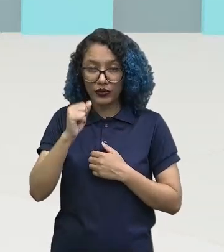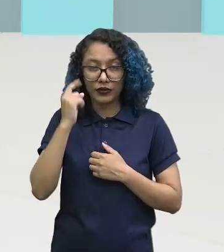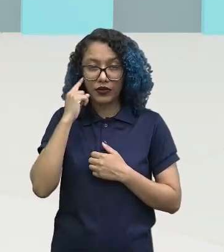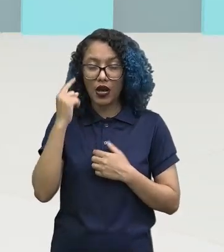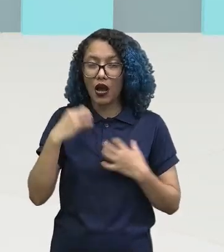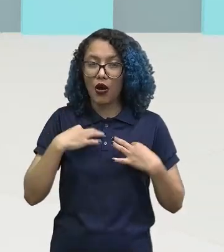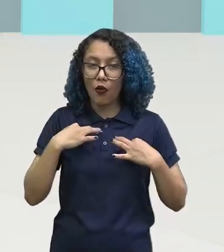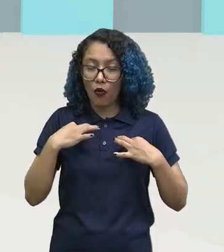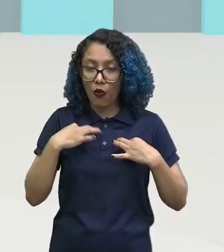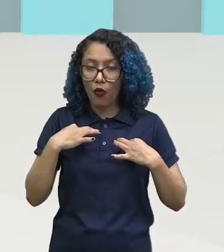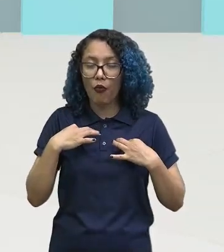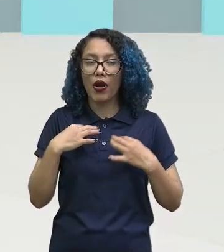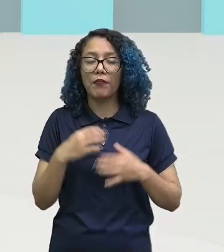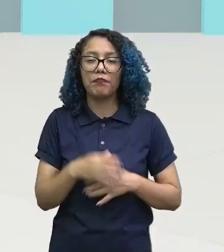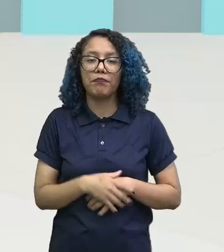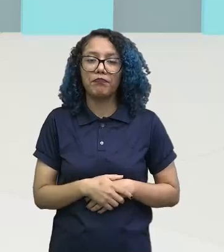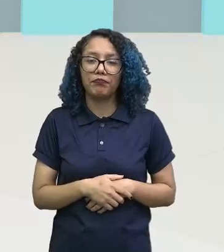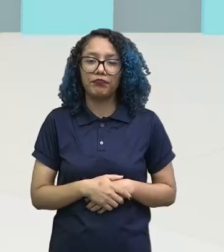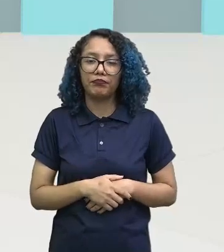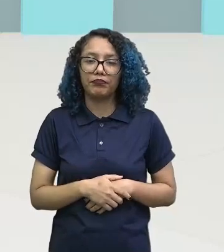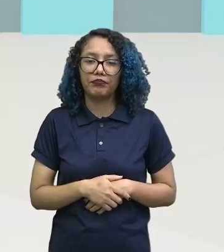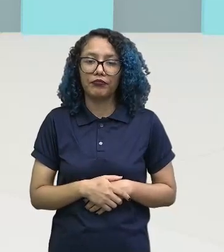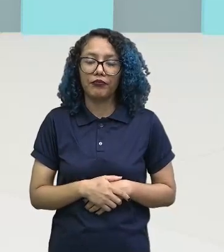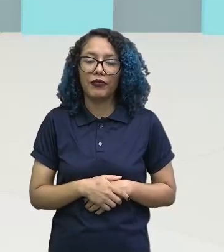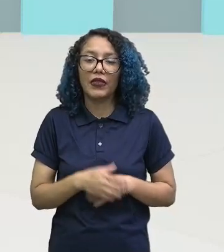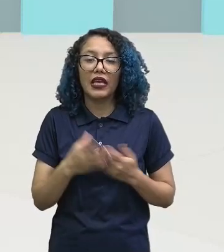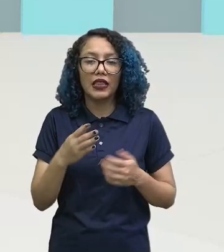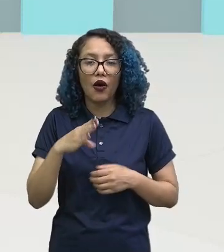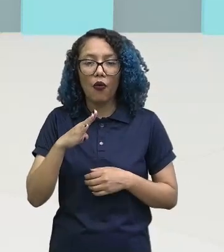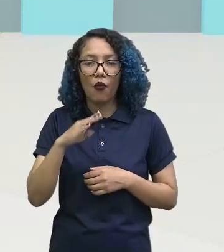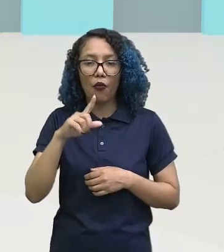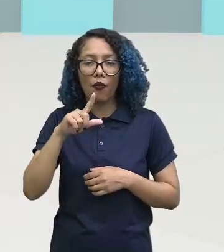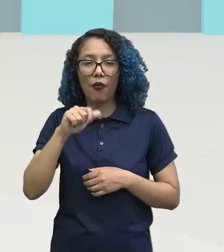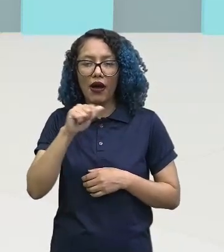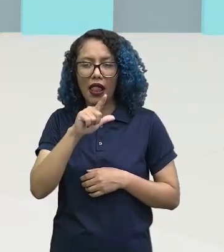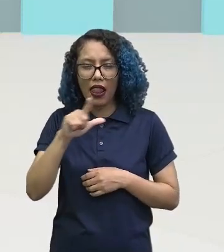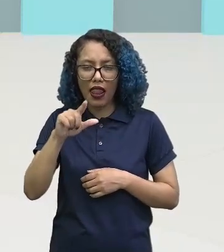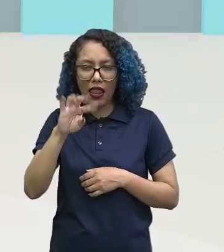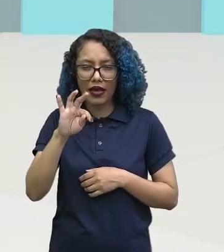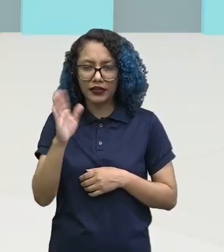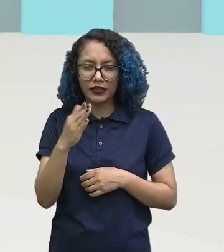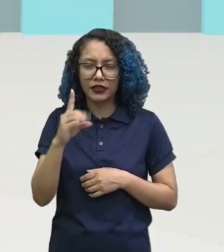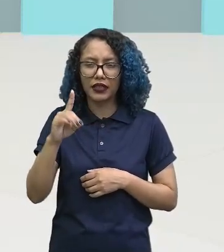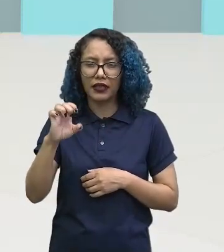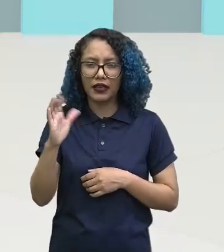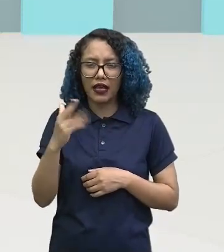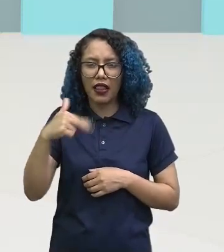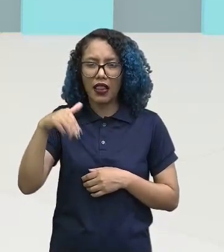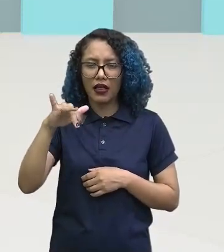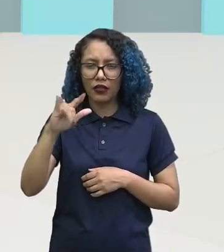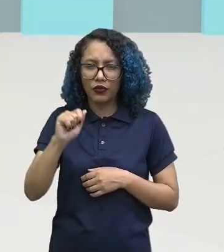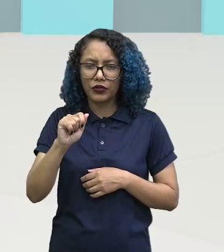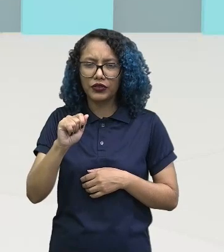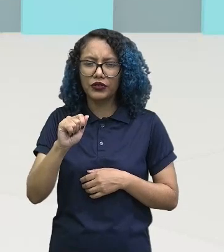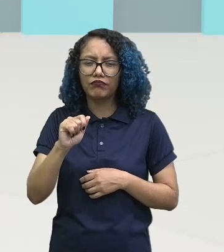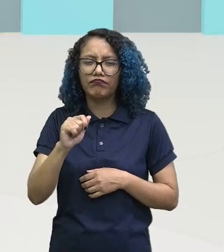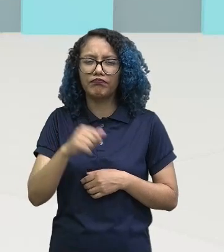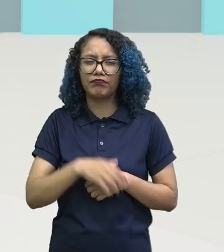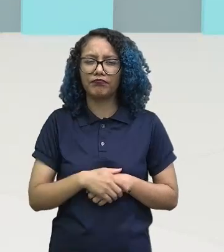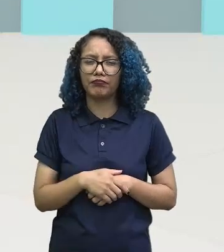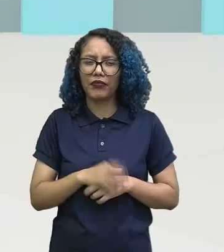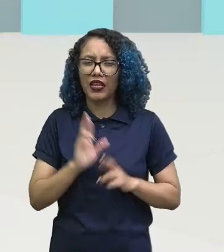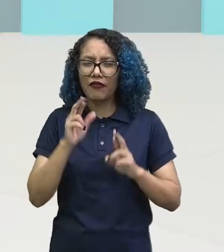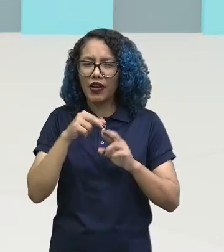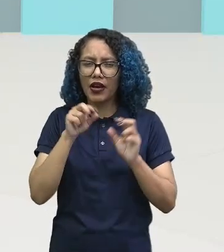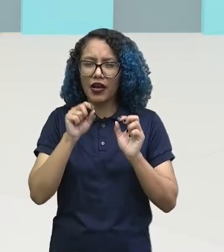ele apresentava o balé de la Nuit, que dizia respeito a 4 vigílias da noite. Era um